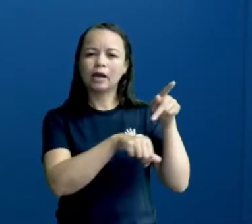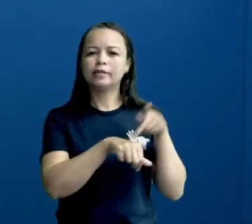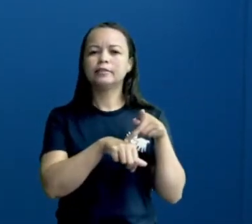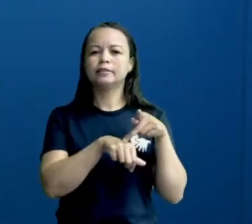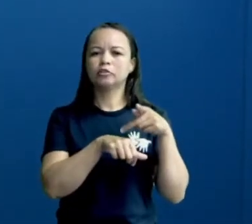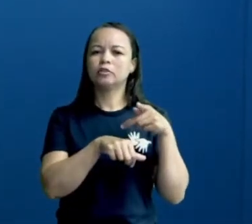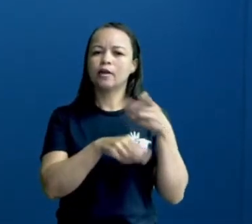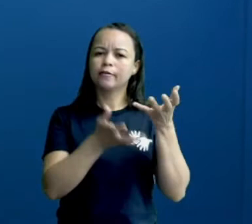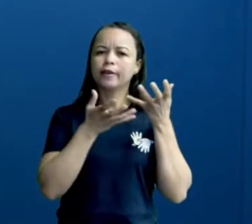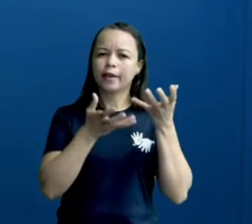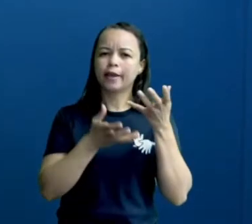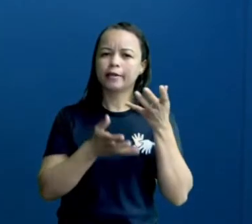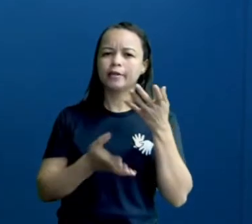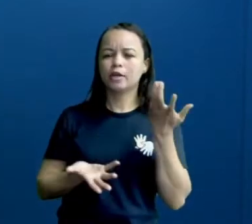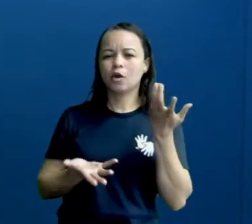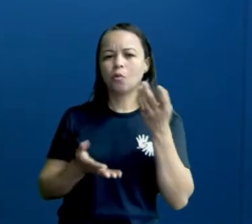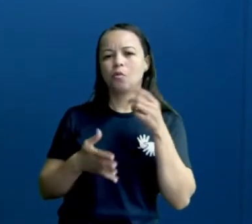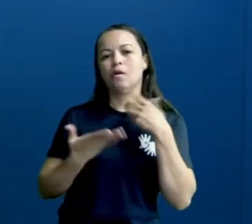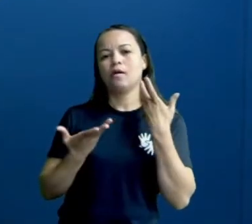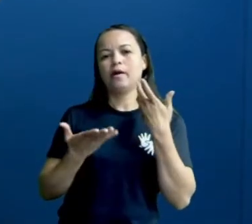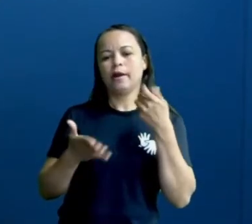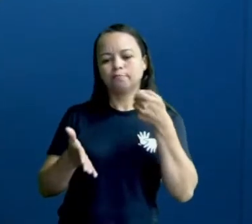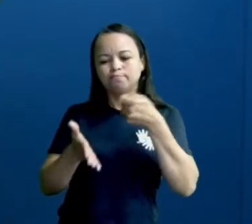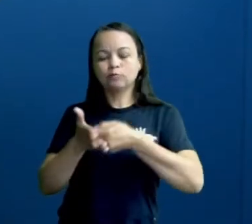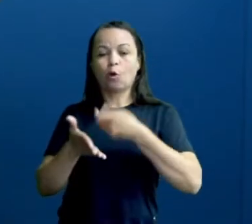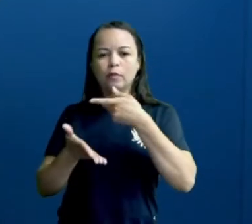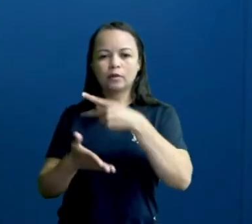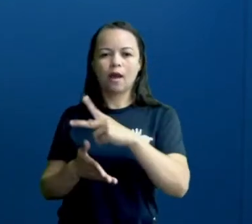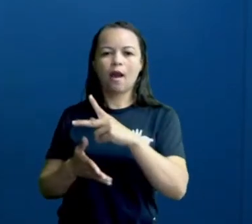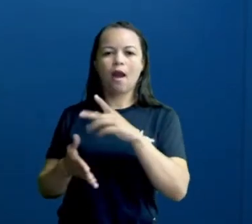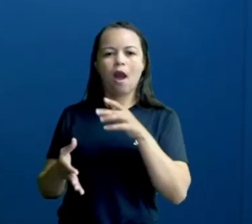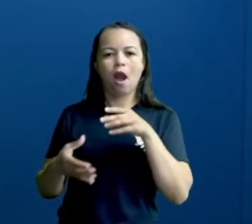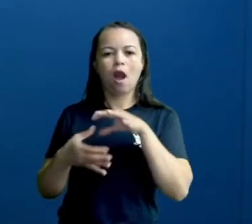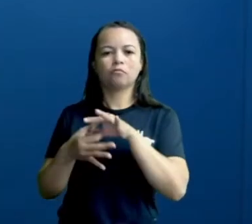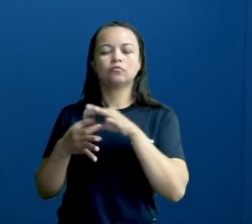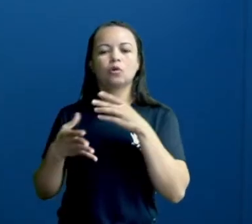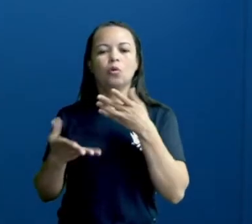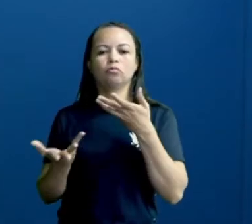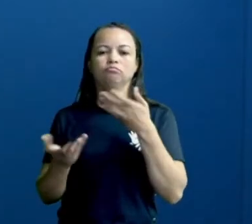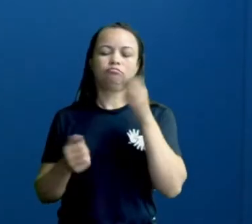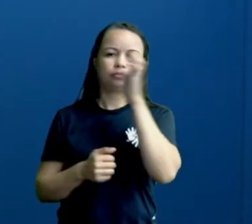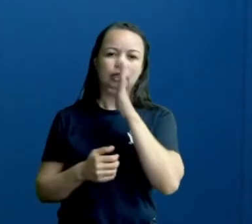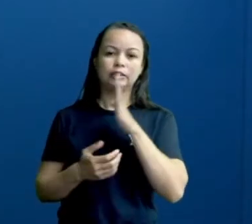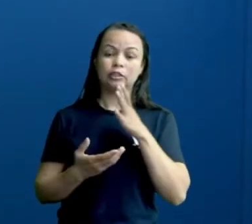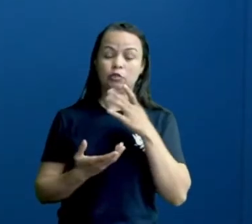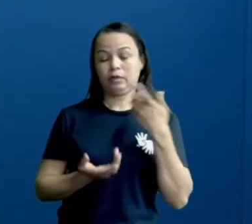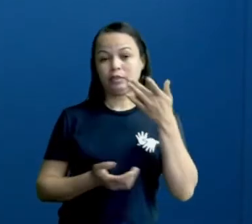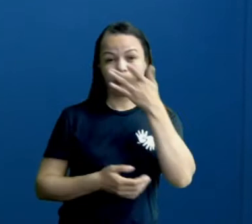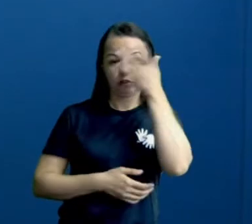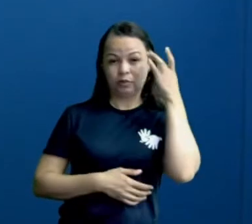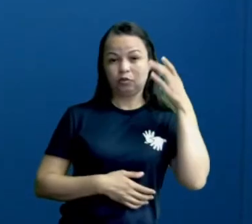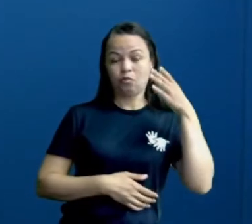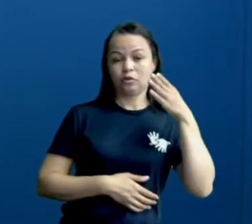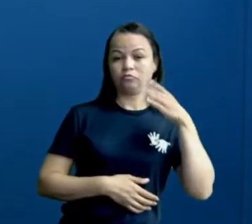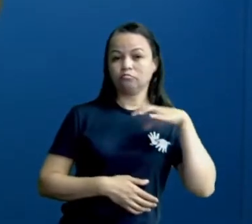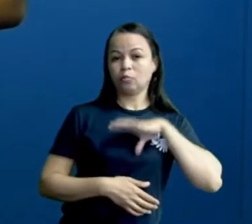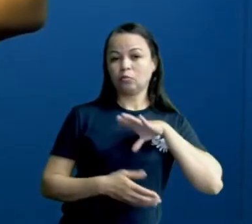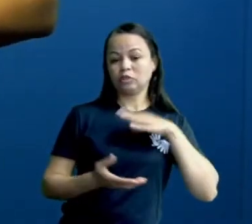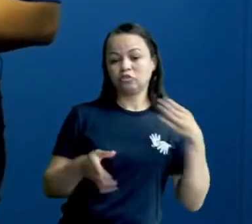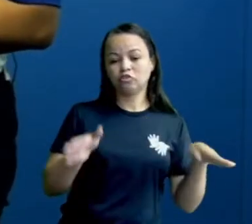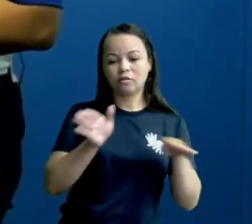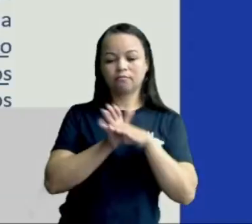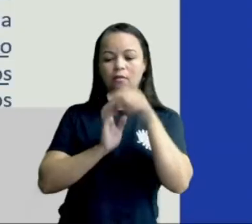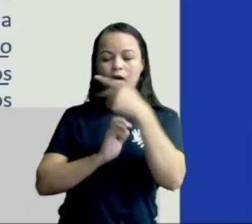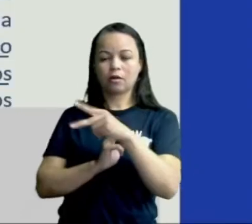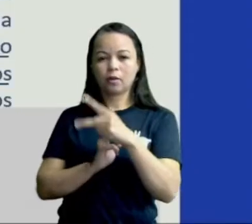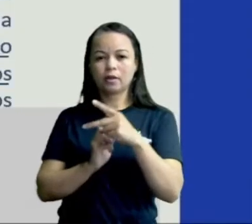Brasil. Mas os portugueses, que tinham chegado primeiro, achavam-se donos das terras e que ninguém podia tomar as terras. Então,